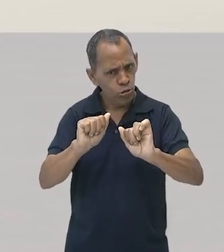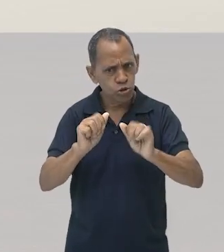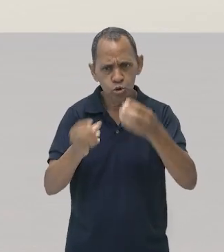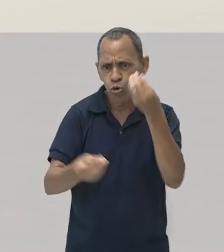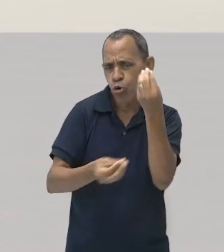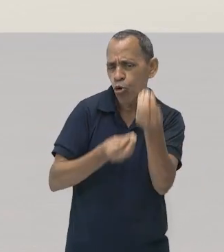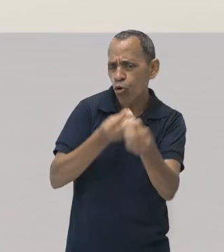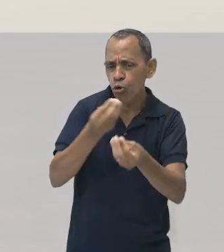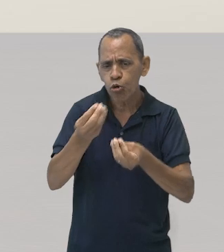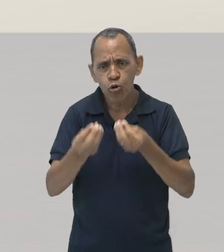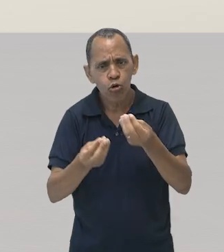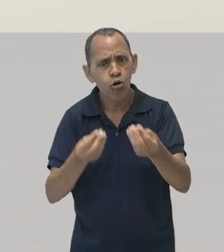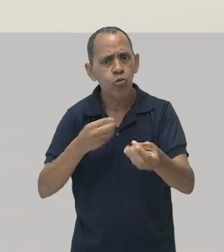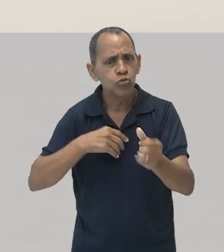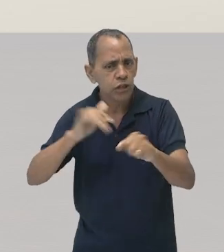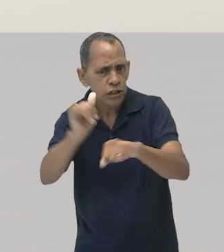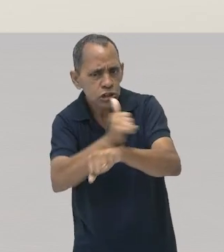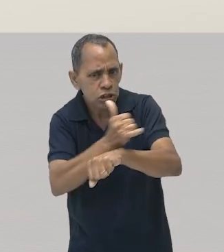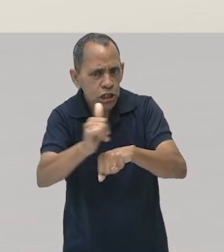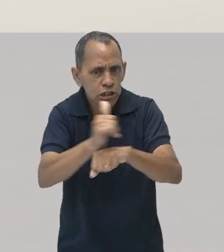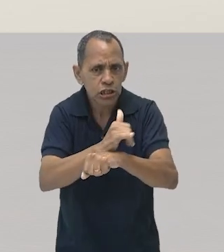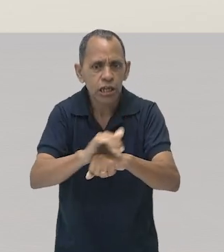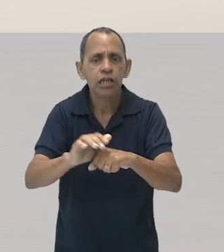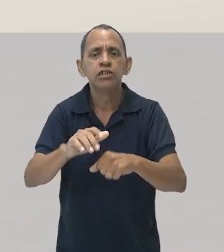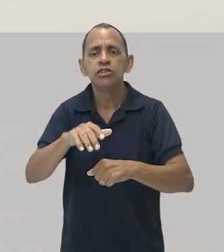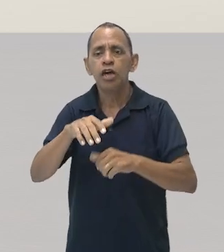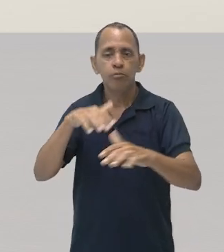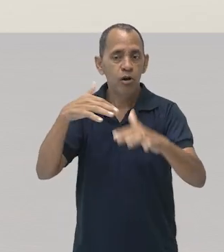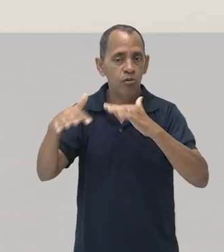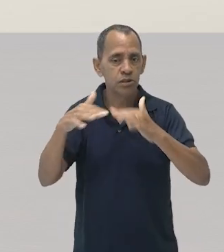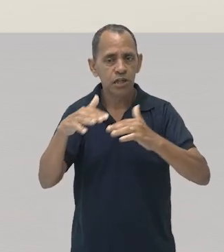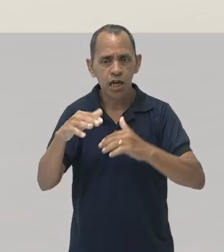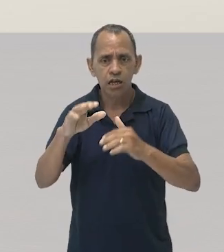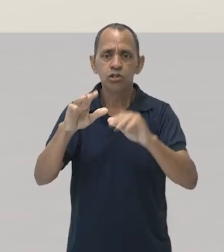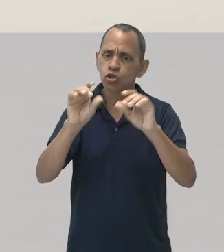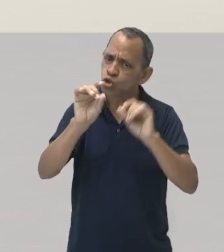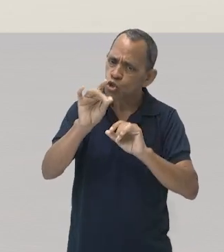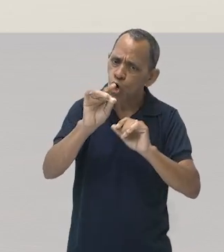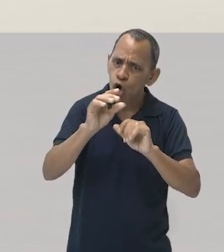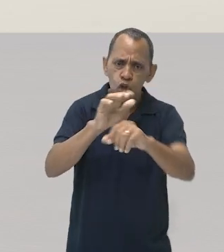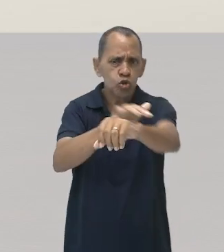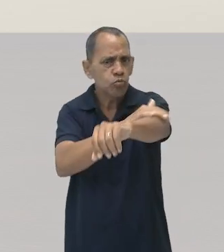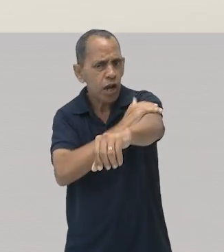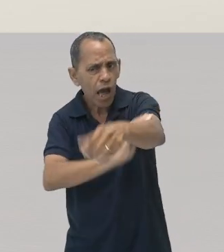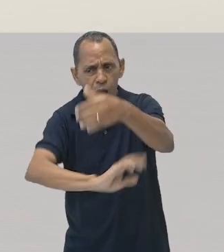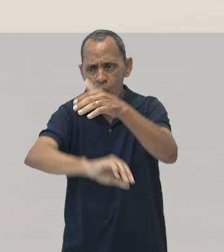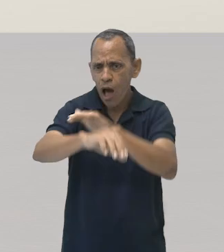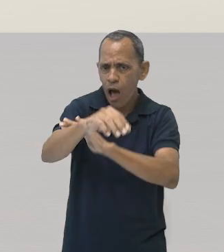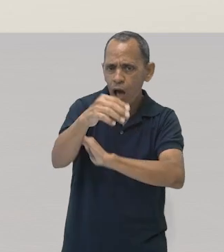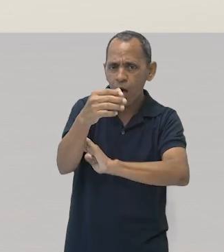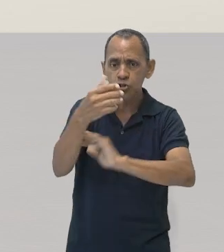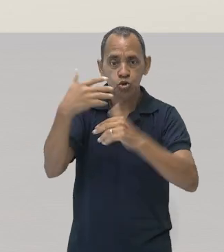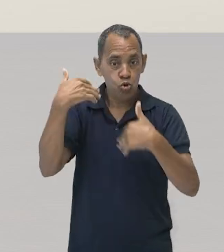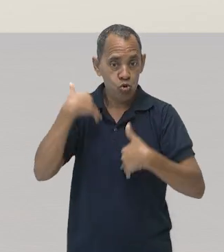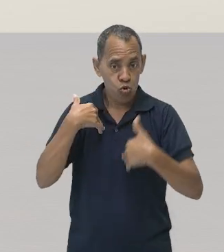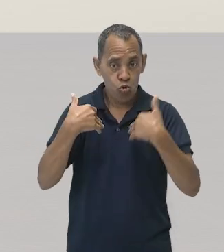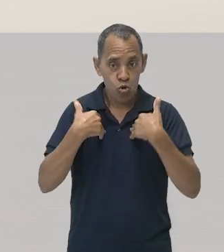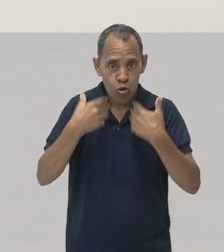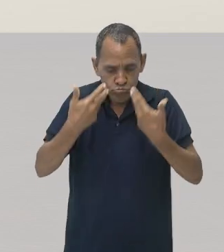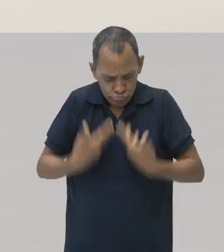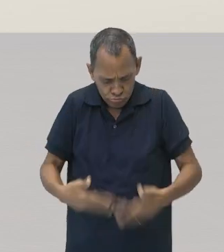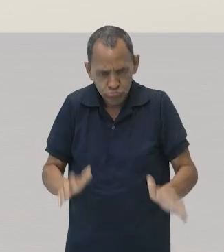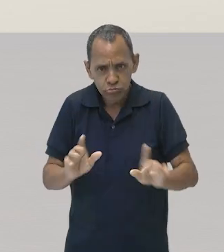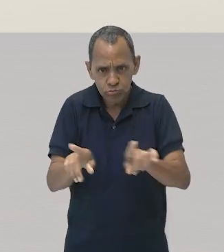eu posso fazer um movimento ondulatório? Somente no braço? No corpo todo? Como é que ocorre? Certo?